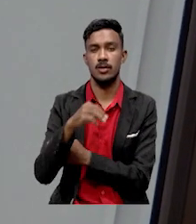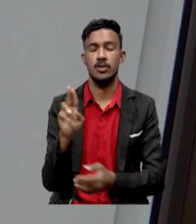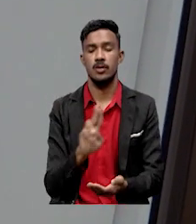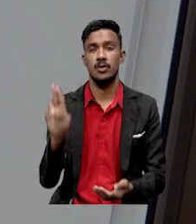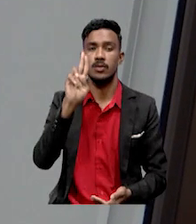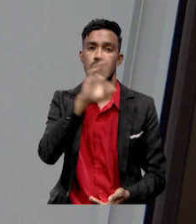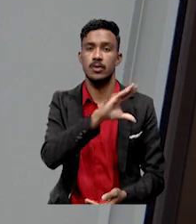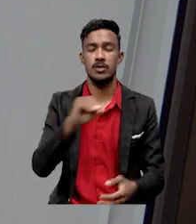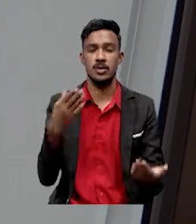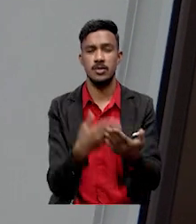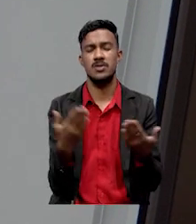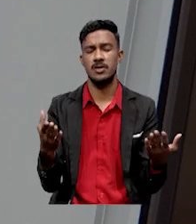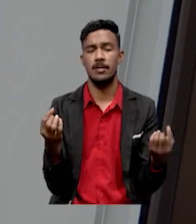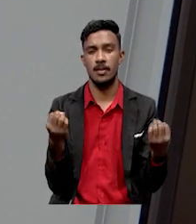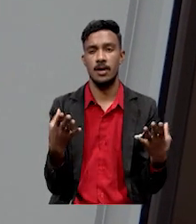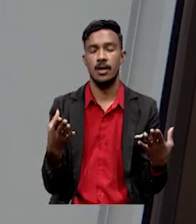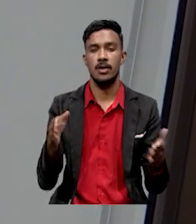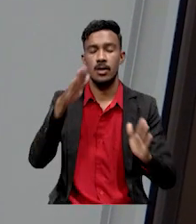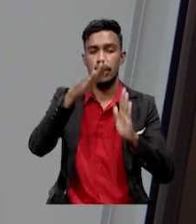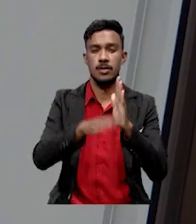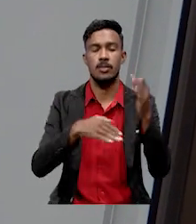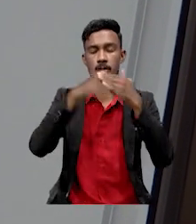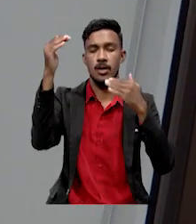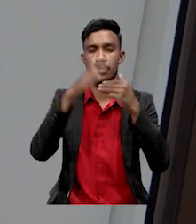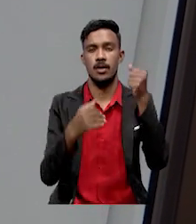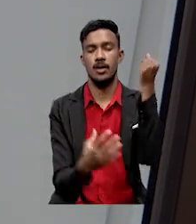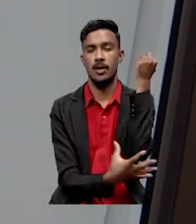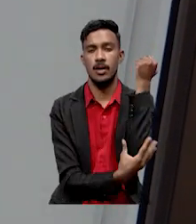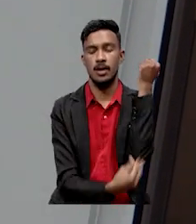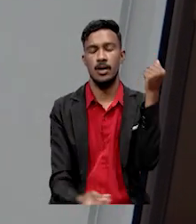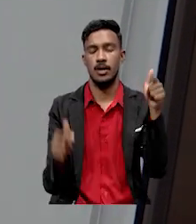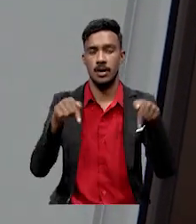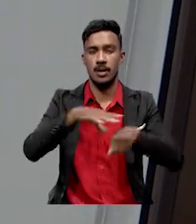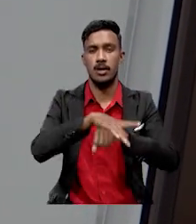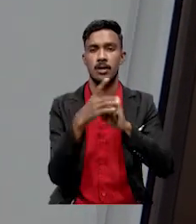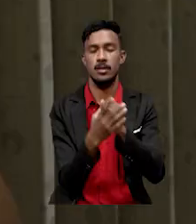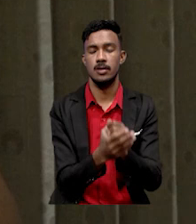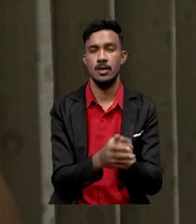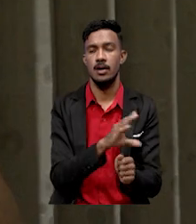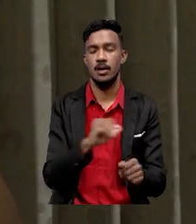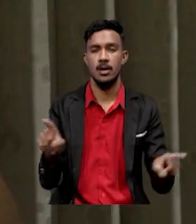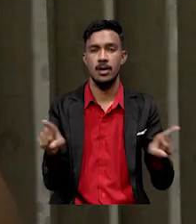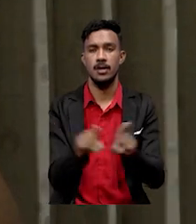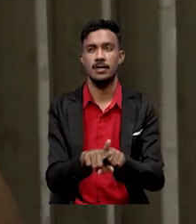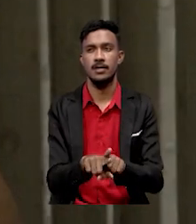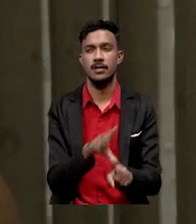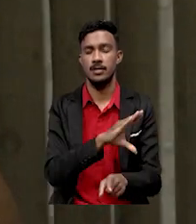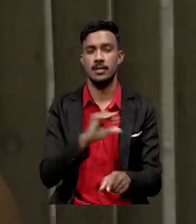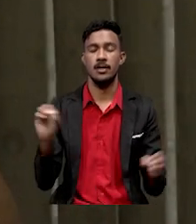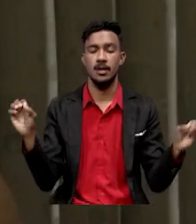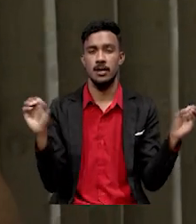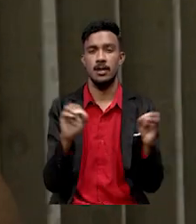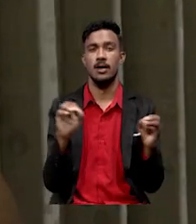resolve problema desemprego e harailaran questão desemprego ne cross cutting isso ne isso transversal ne la o